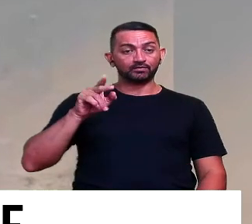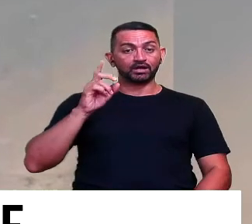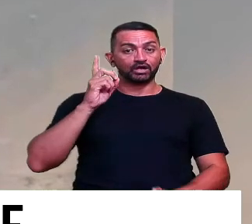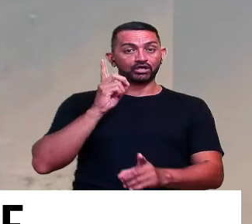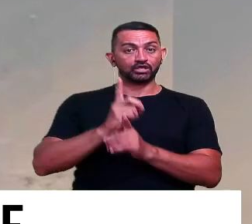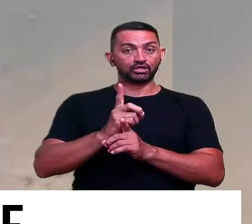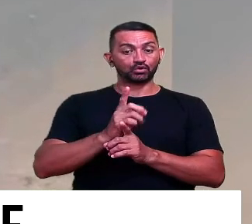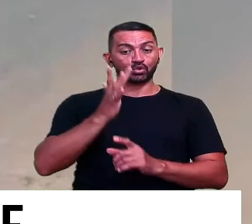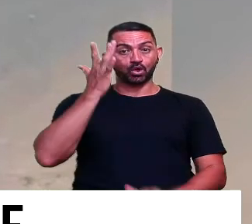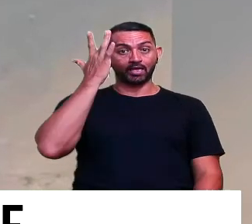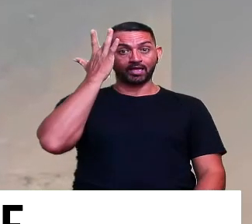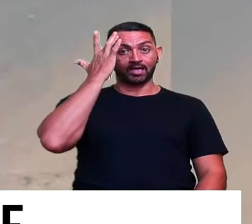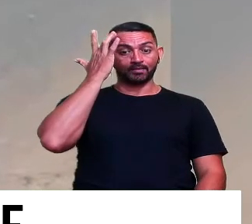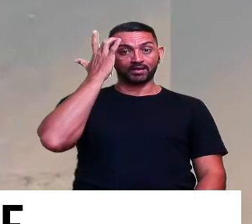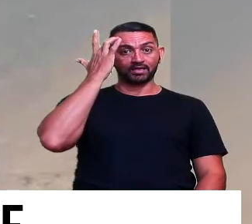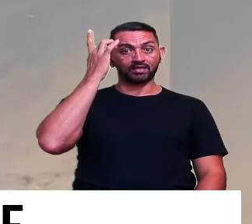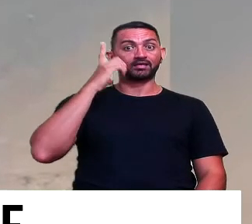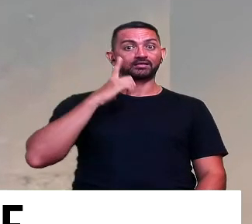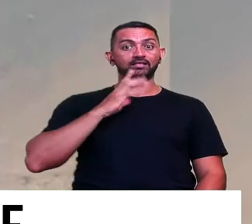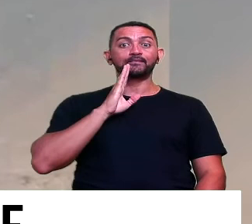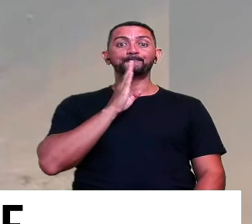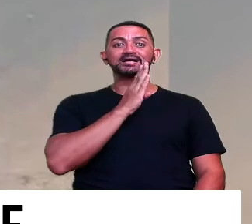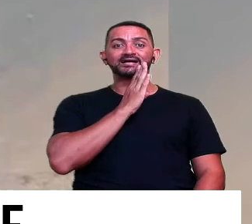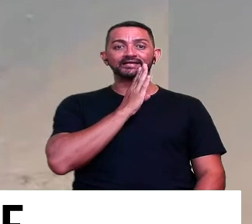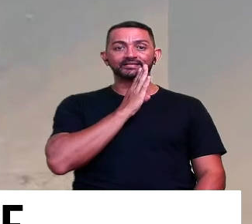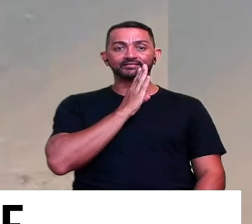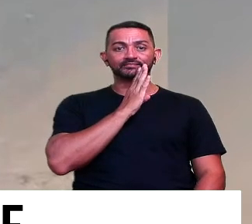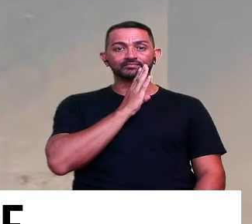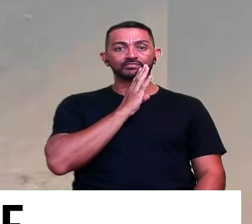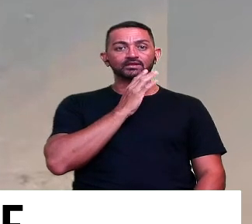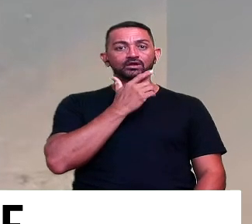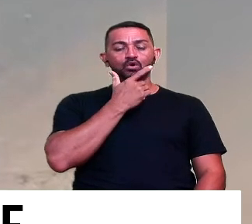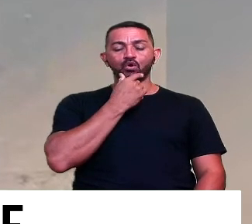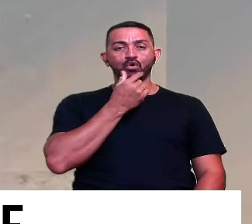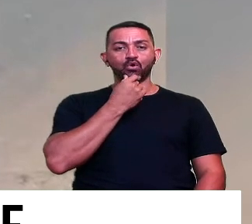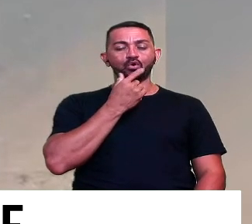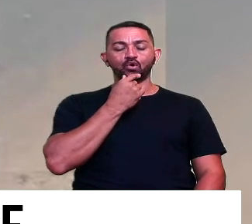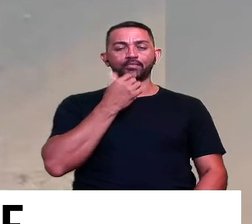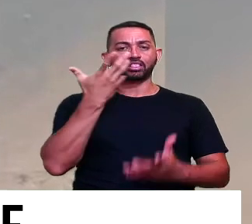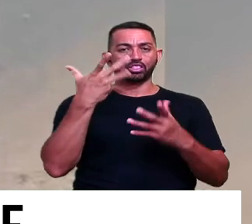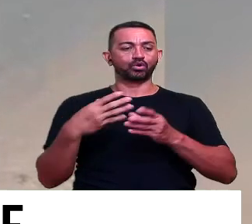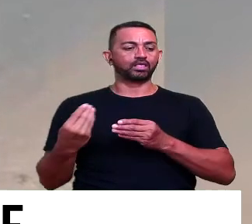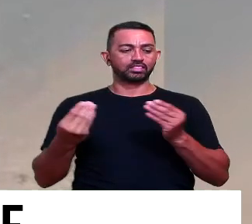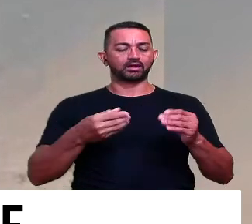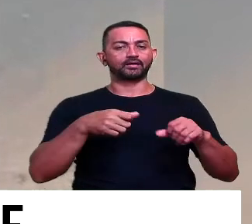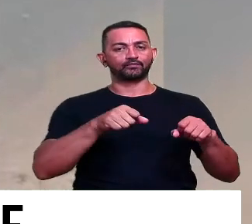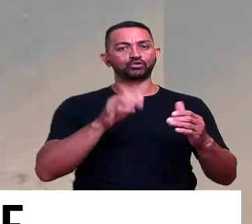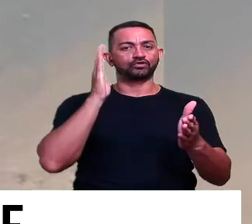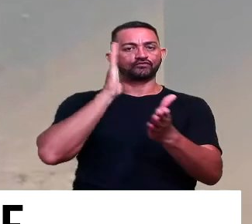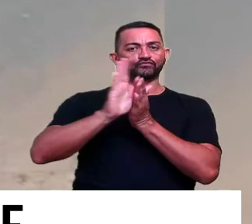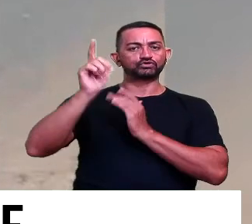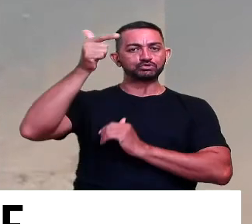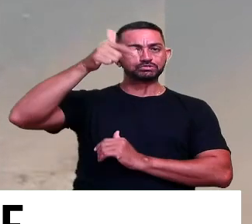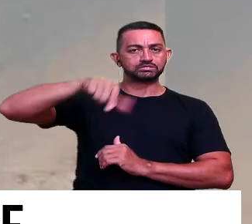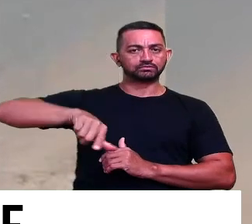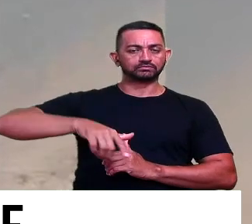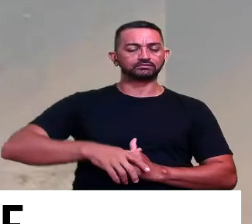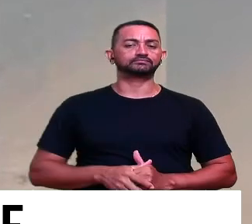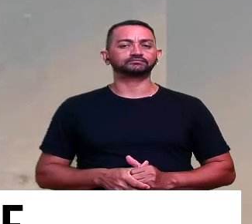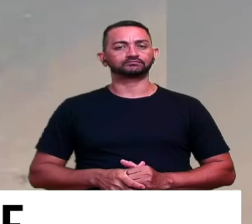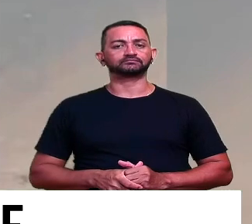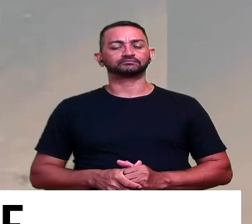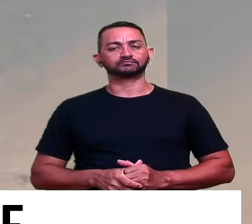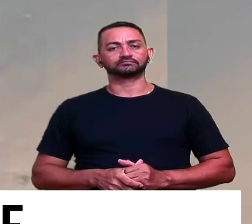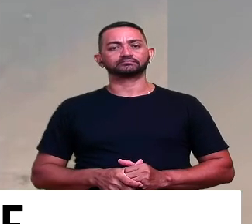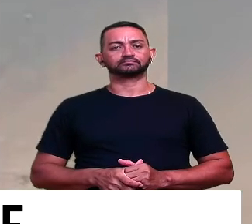aí a irmã dele encontrou ele no outro dia no dia seguinte em um bar e aí um homem se recusou a devolver a moto e fugiu